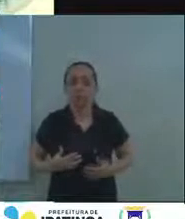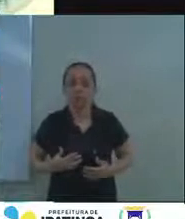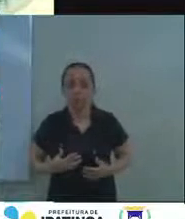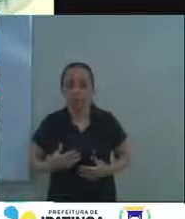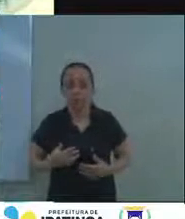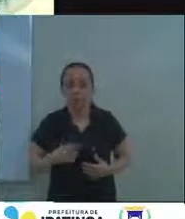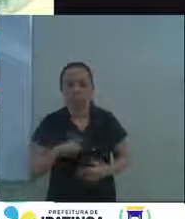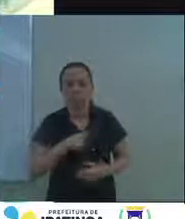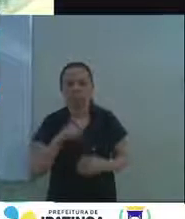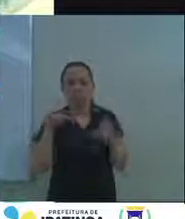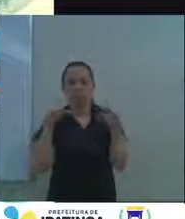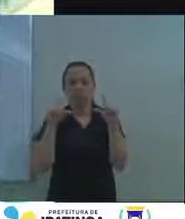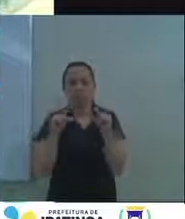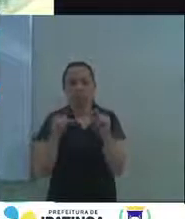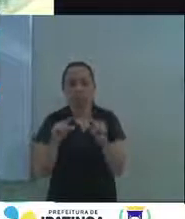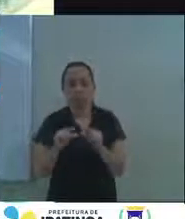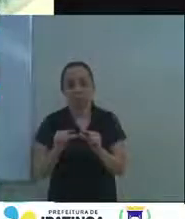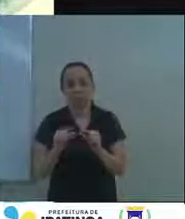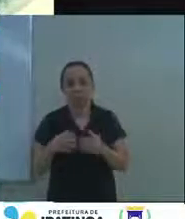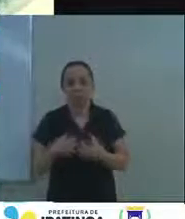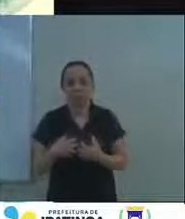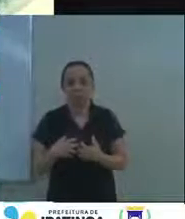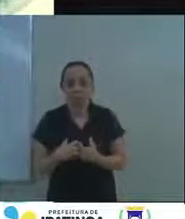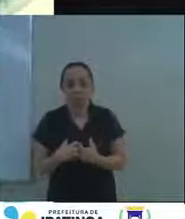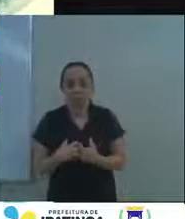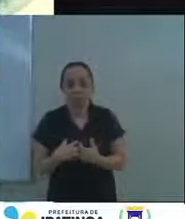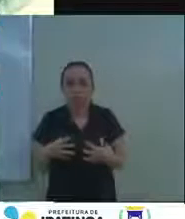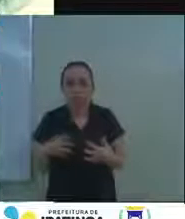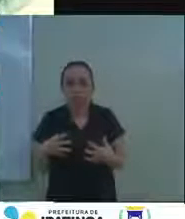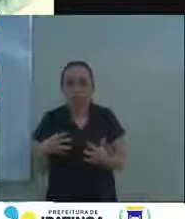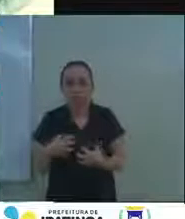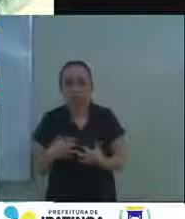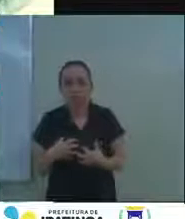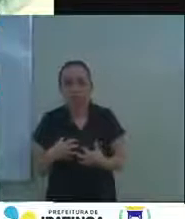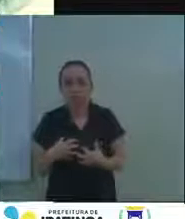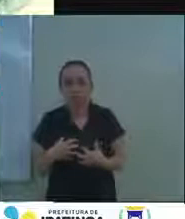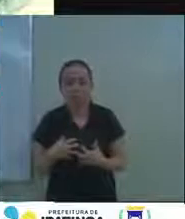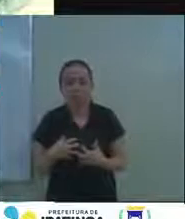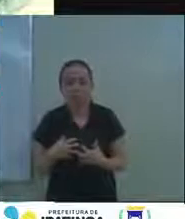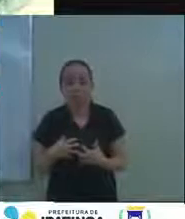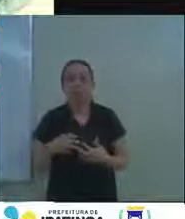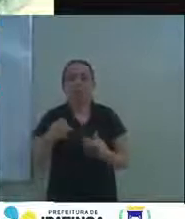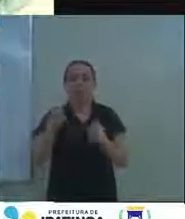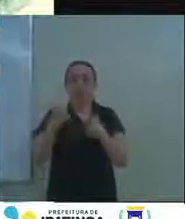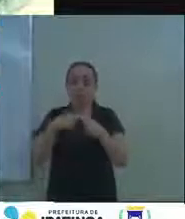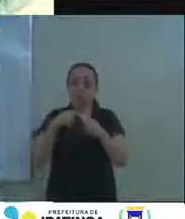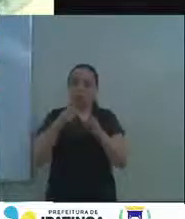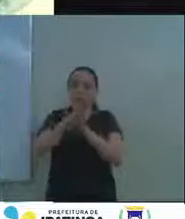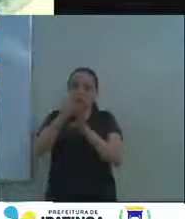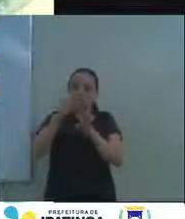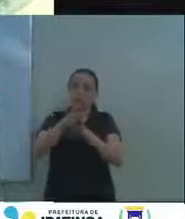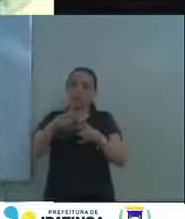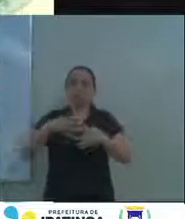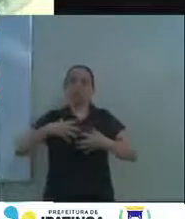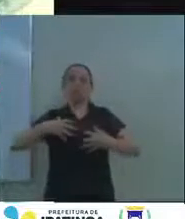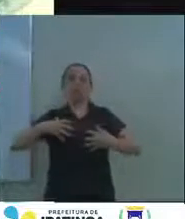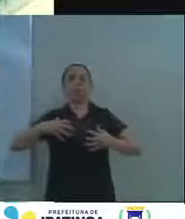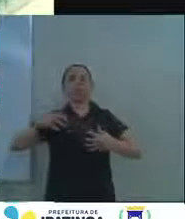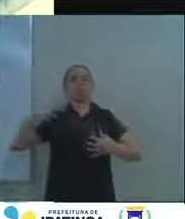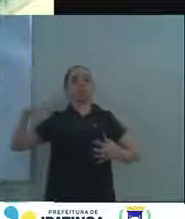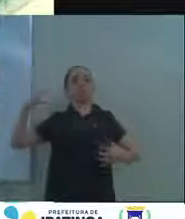tenho uma diminuição da minha caixa torácica e entra menos ar. Né? Então, a gente orienta a rotação de ombros para